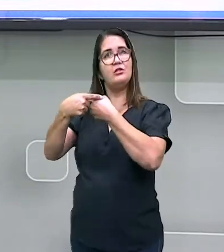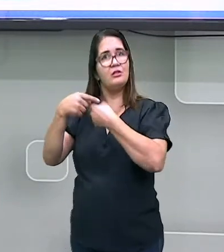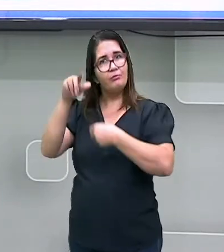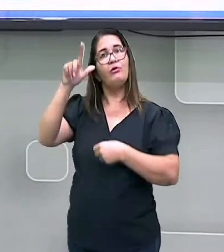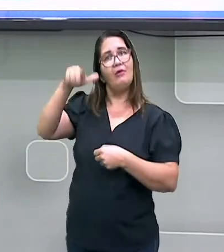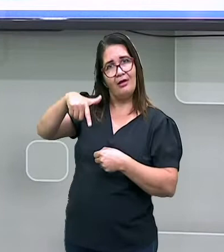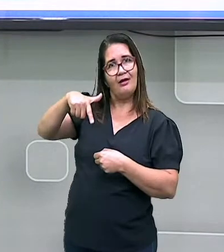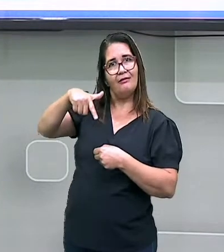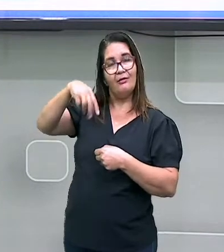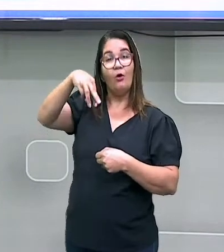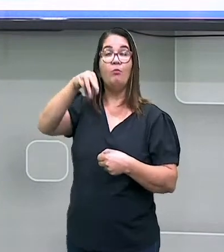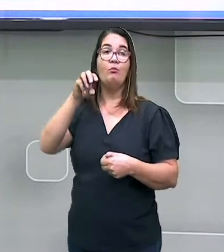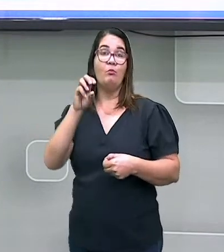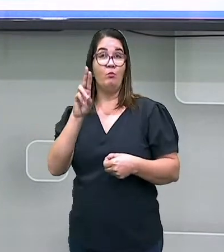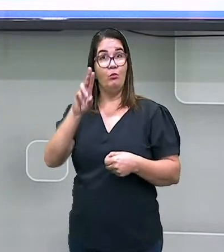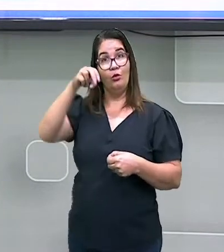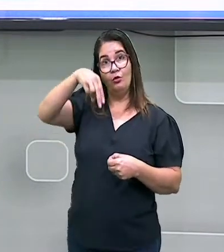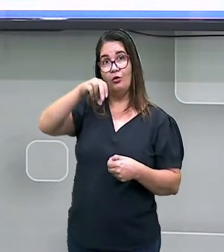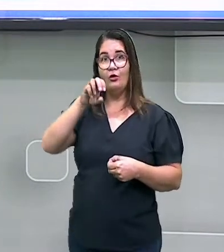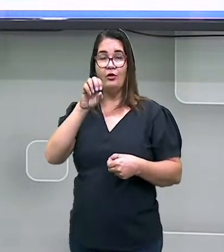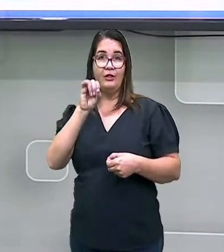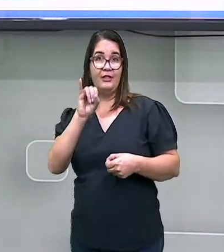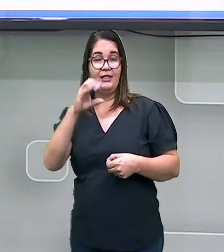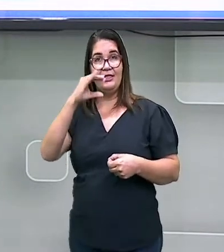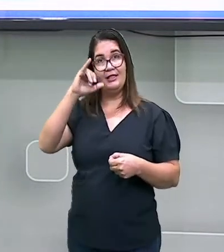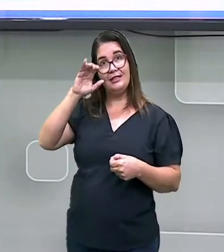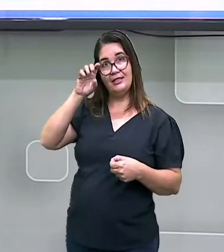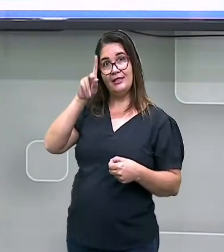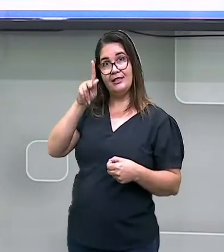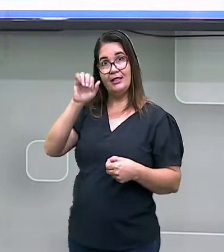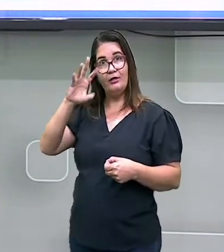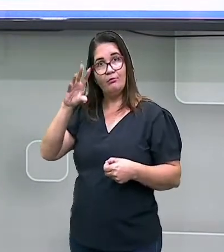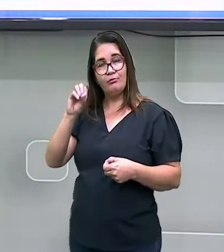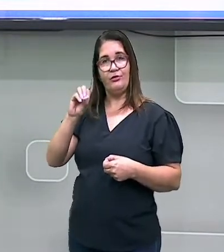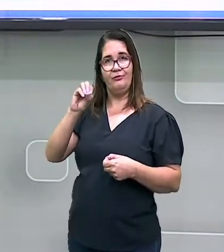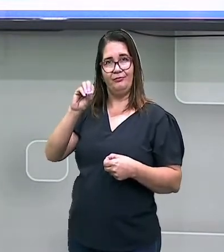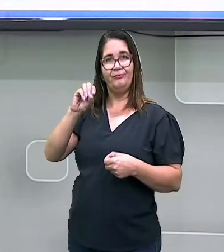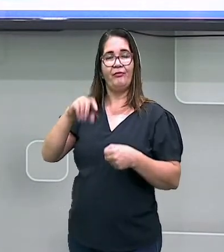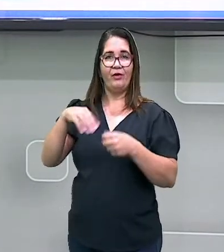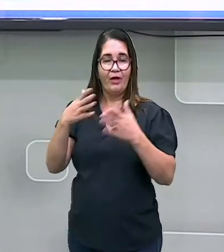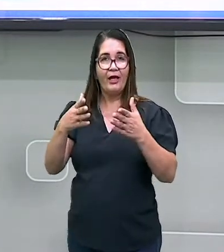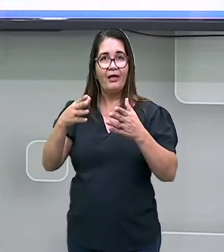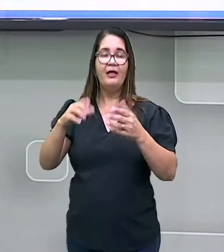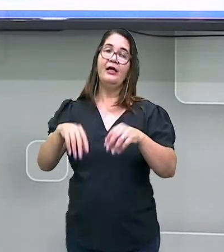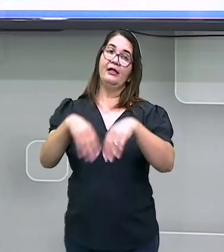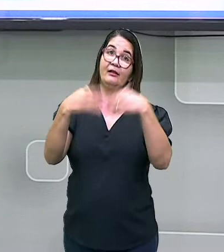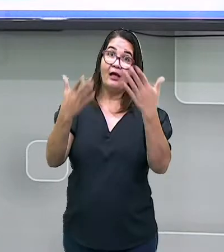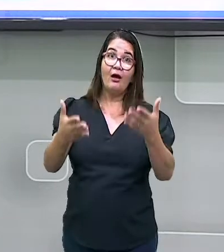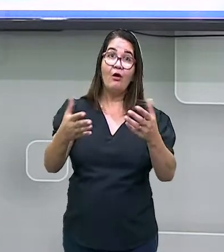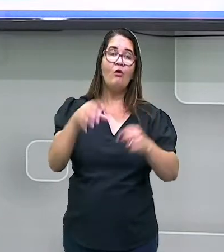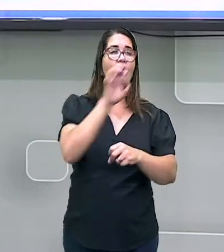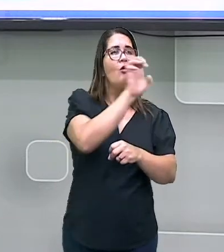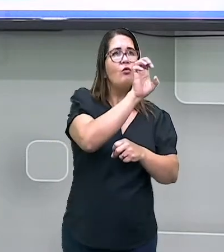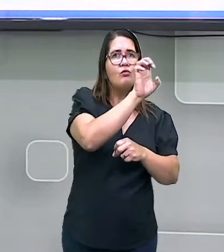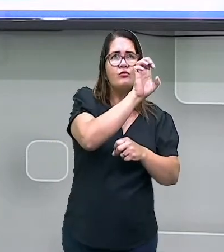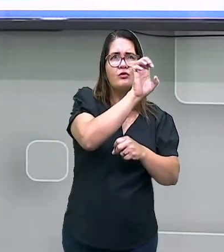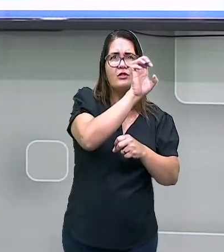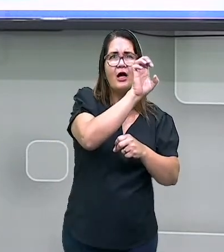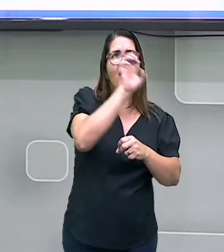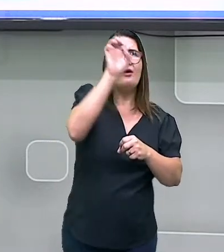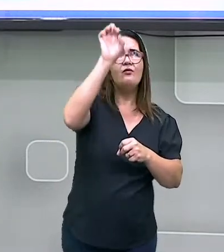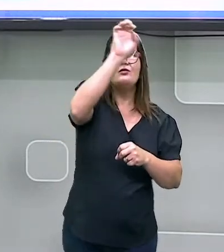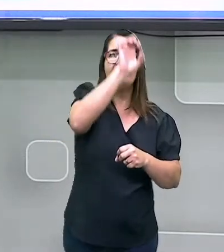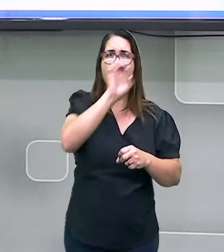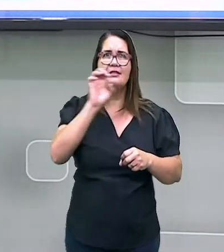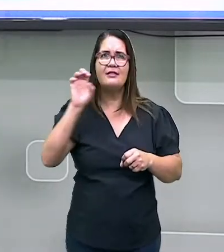dos estados. Um município com outro município e mais outros municípios formam o quê?